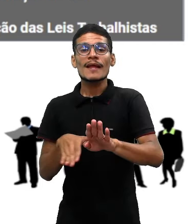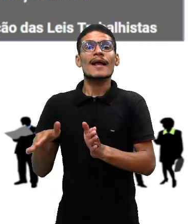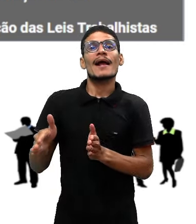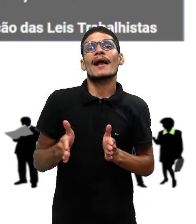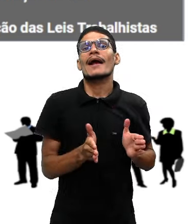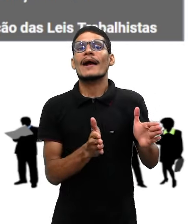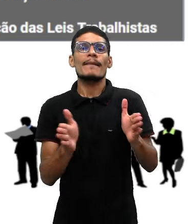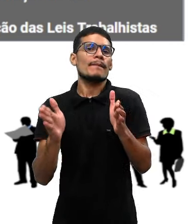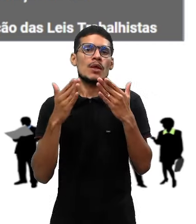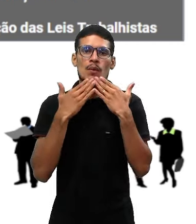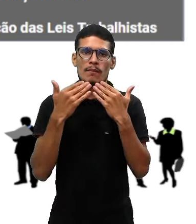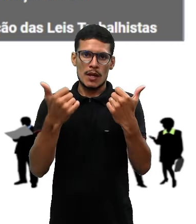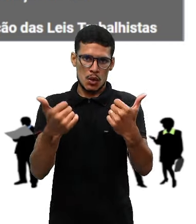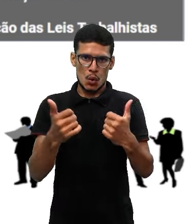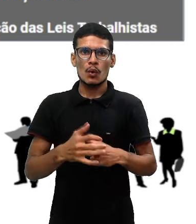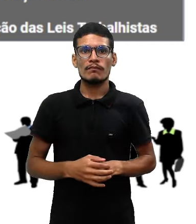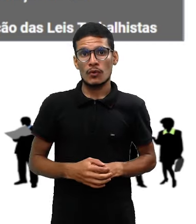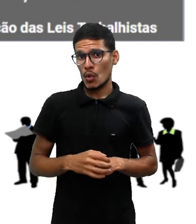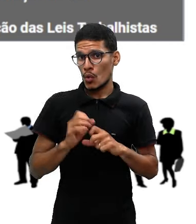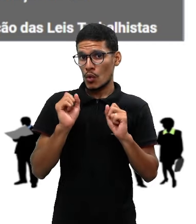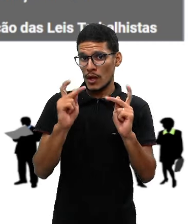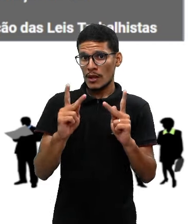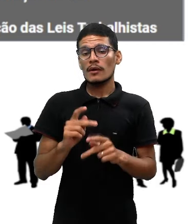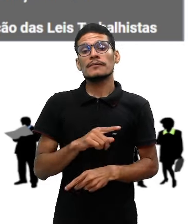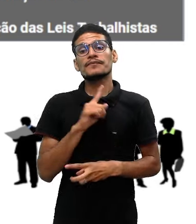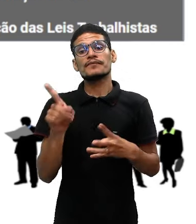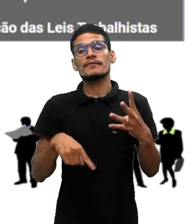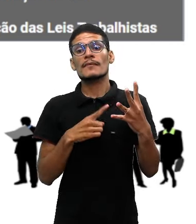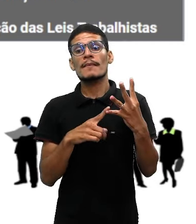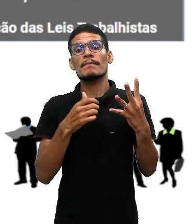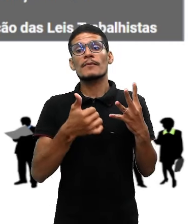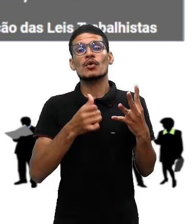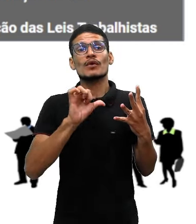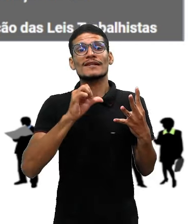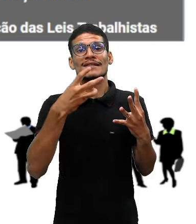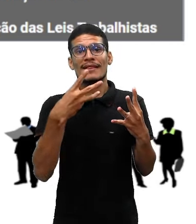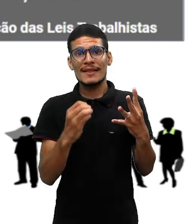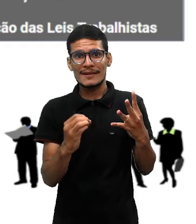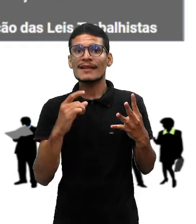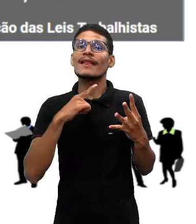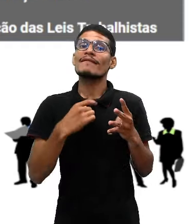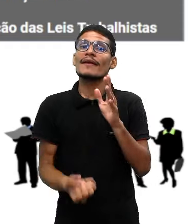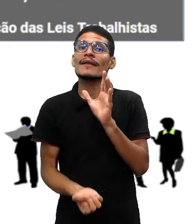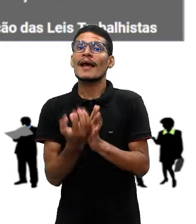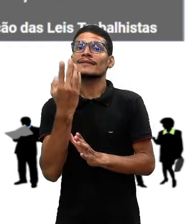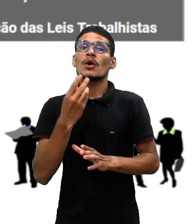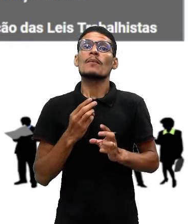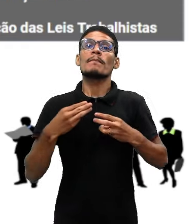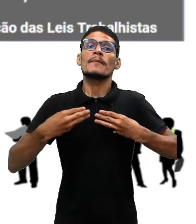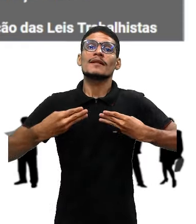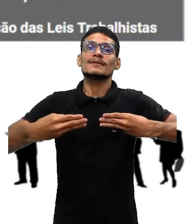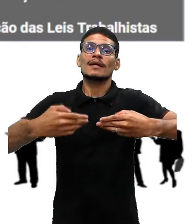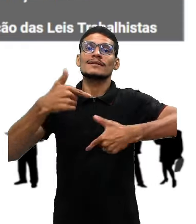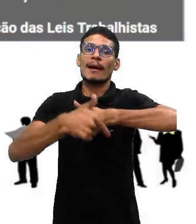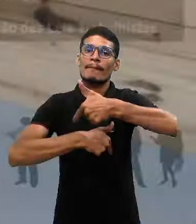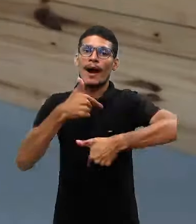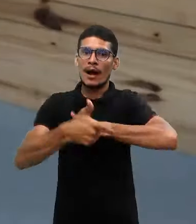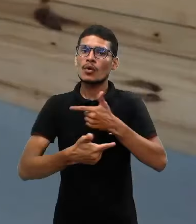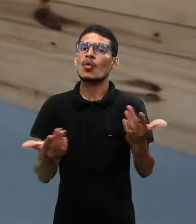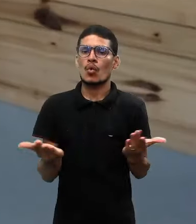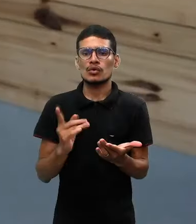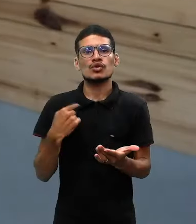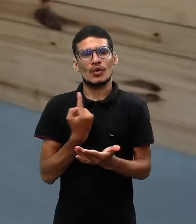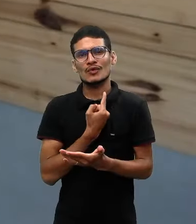caminho melhor, tá? Posteriormente, em 1930, trago aqui a criação do Ministério do Trabalho, que hoje em dia a gente